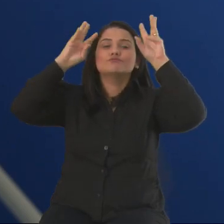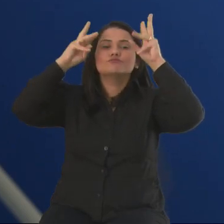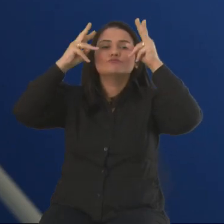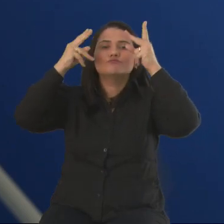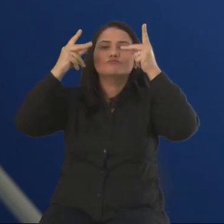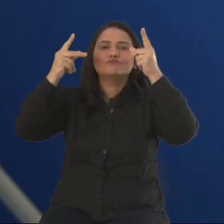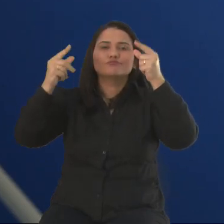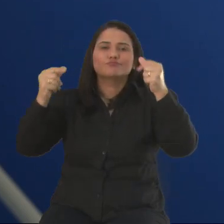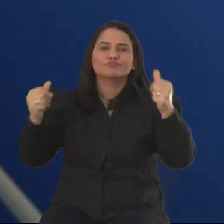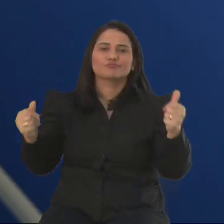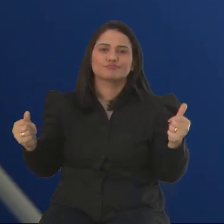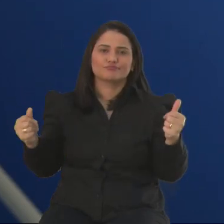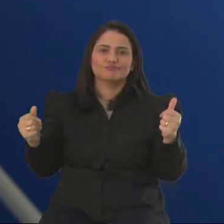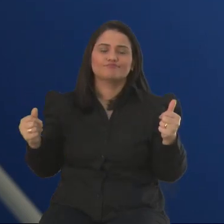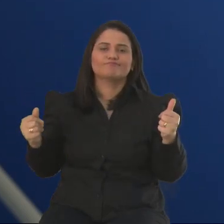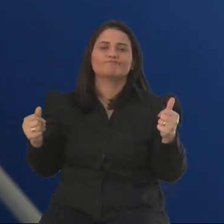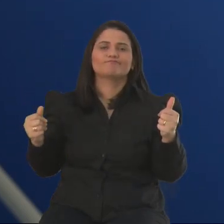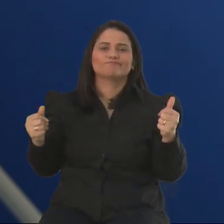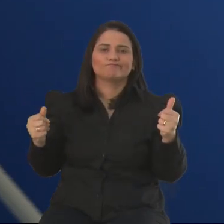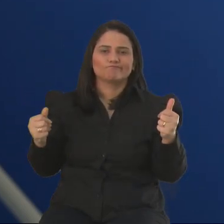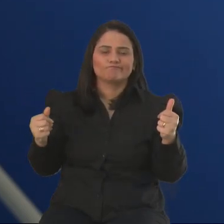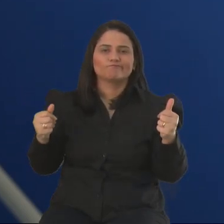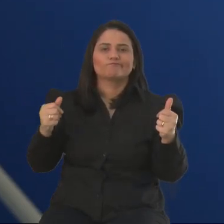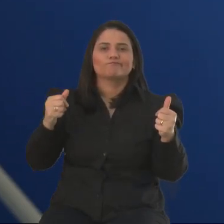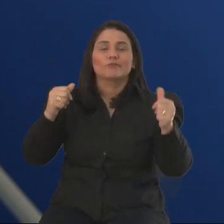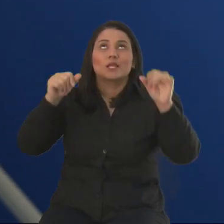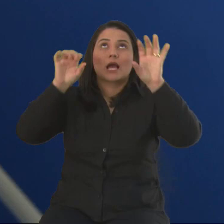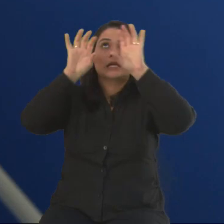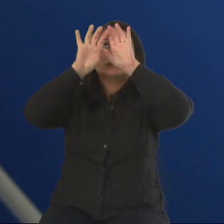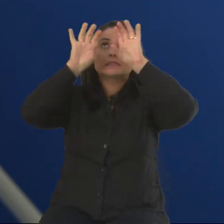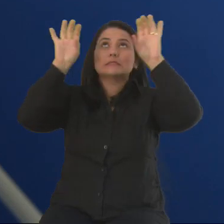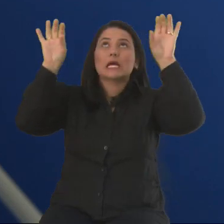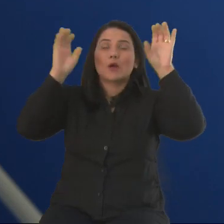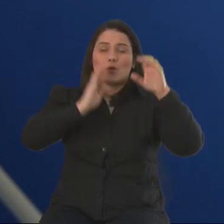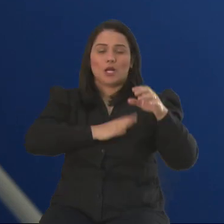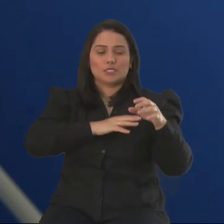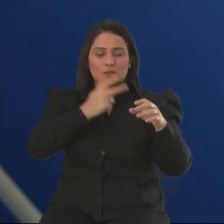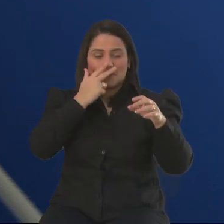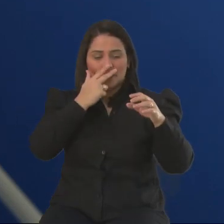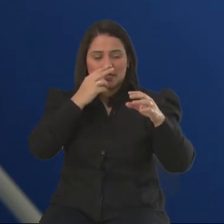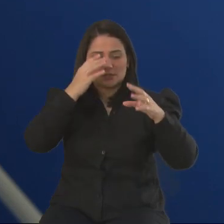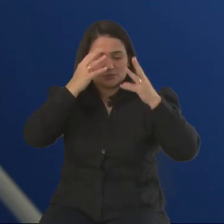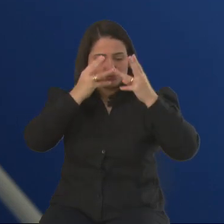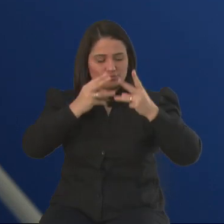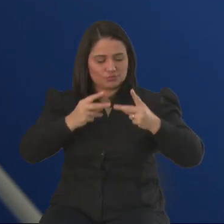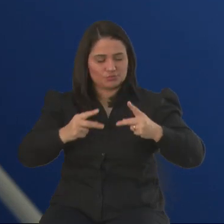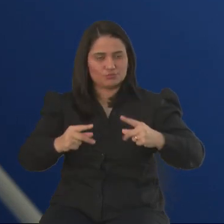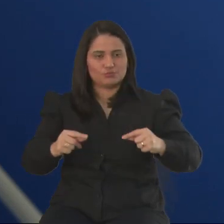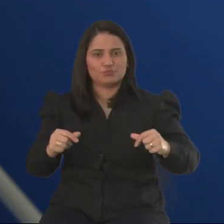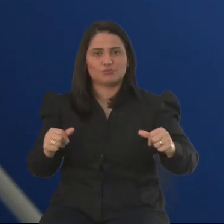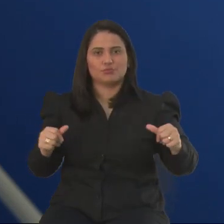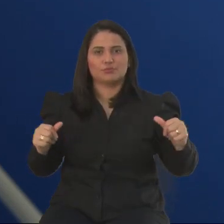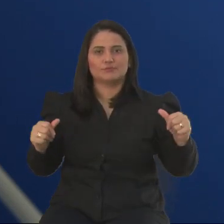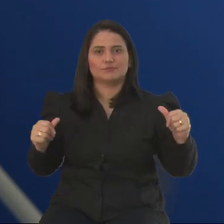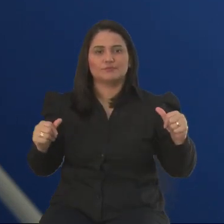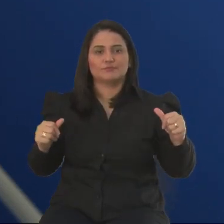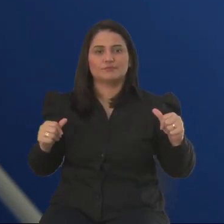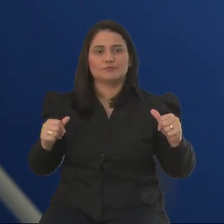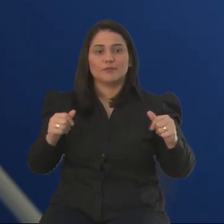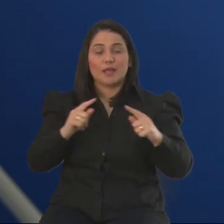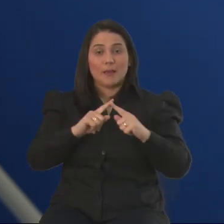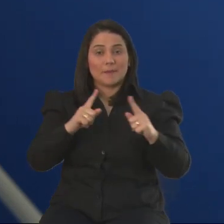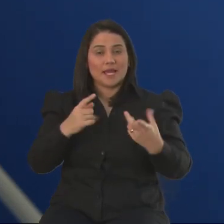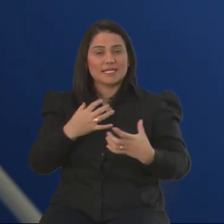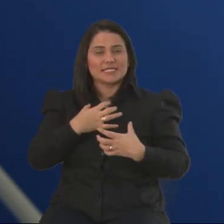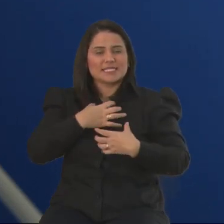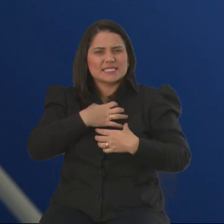estrelas machucadas, uma a uma, do céu do seu coração. Restou apenas uma estrela de luz